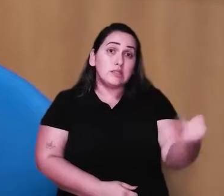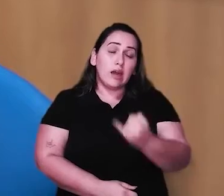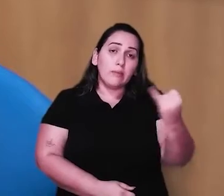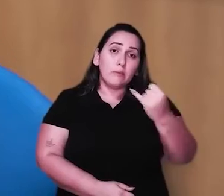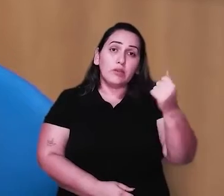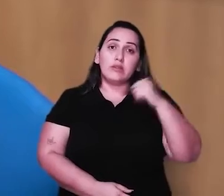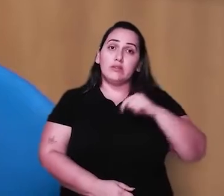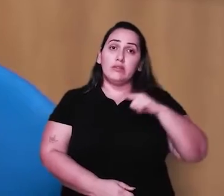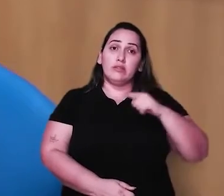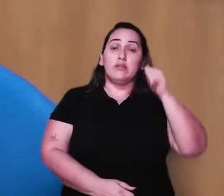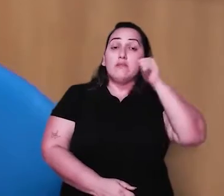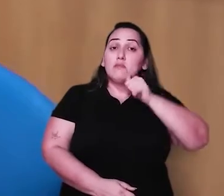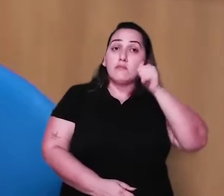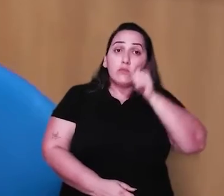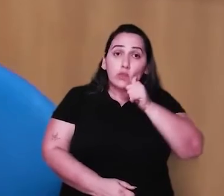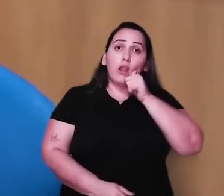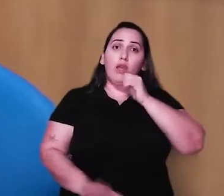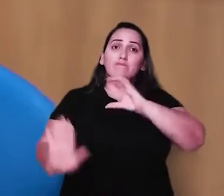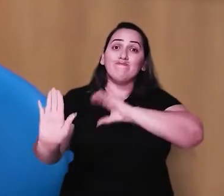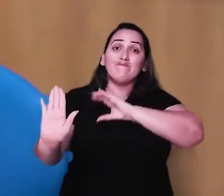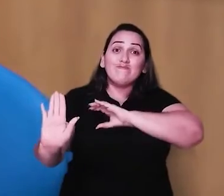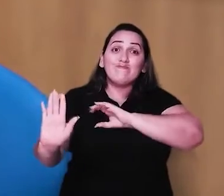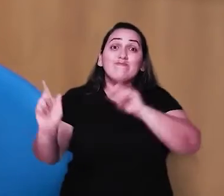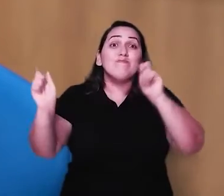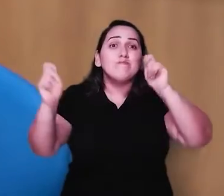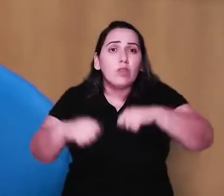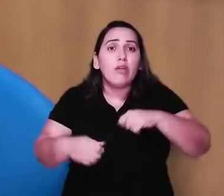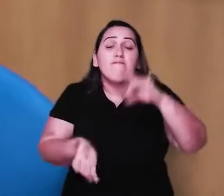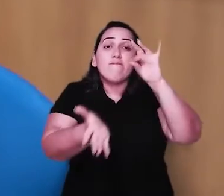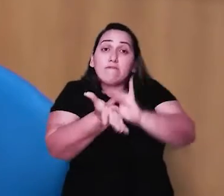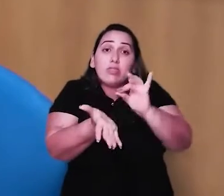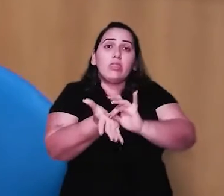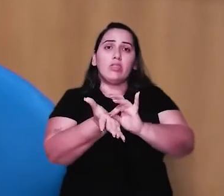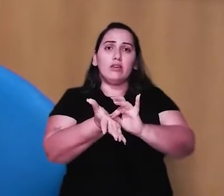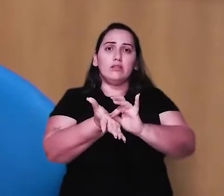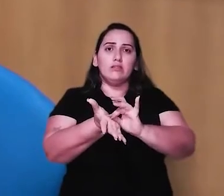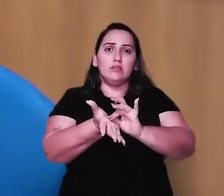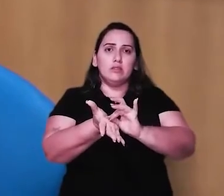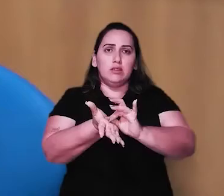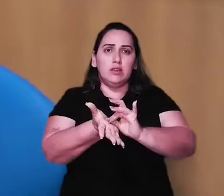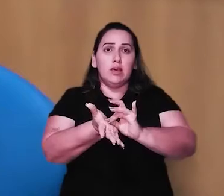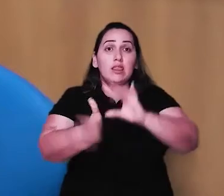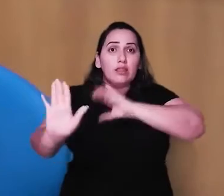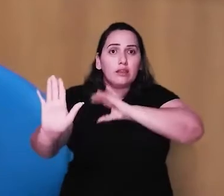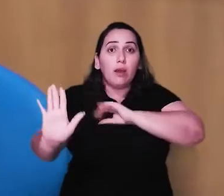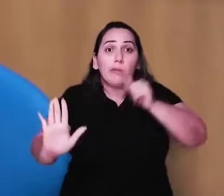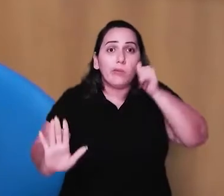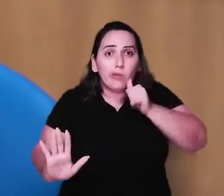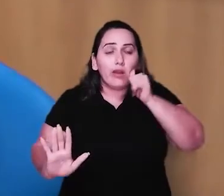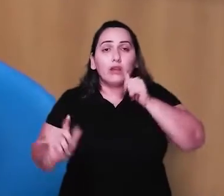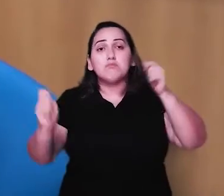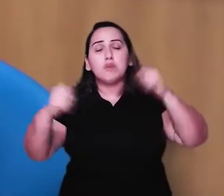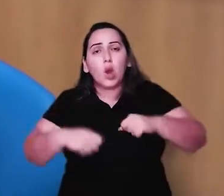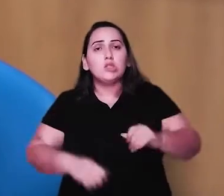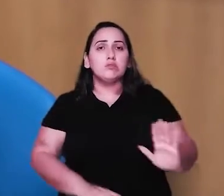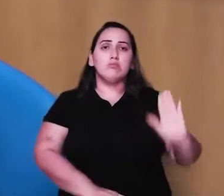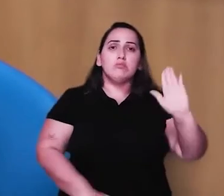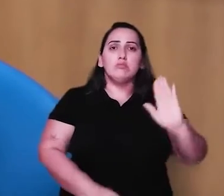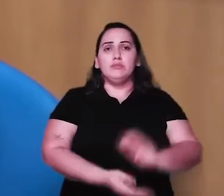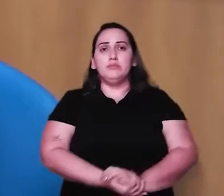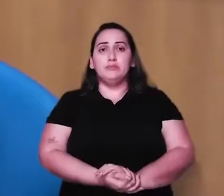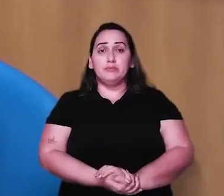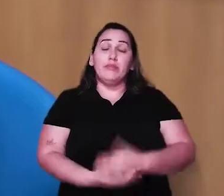da importância de trazer candidaturas femininas e viabilizar essas candidaturas femininas.